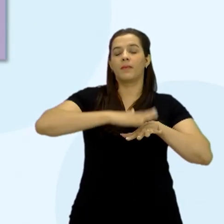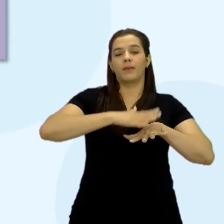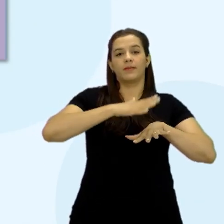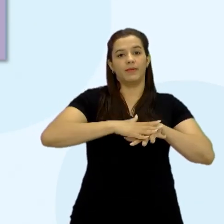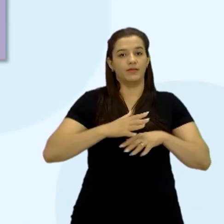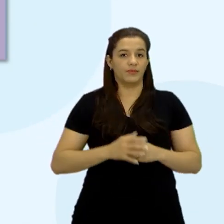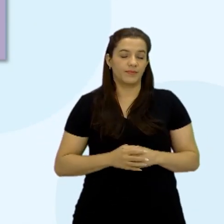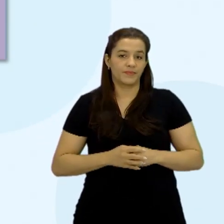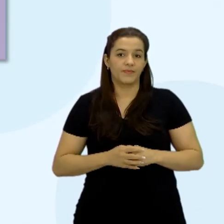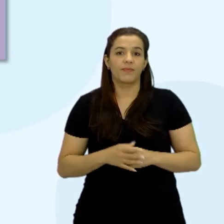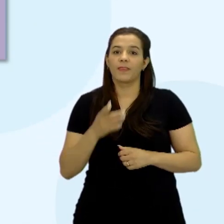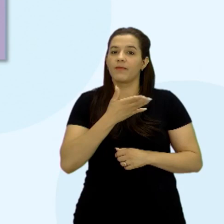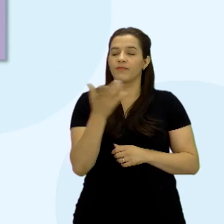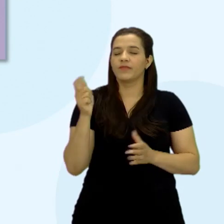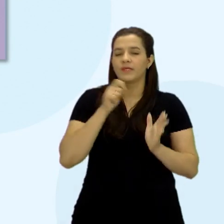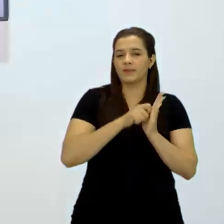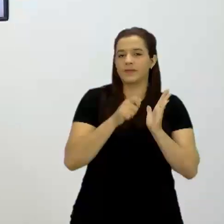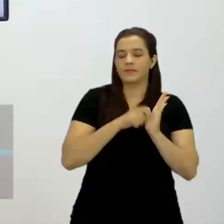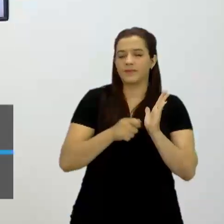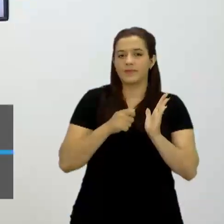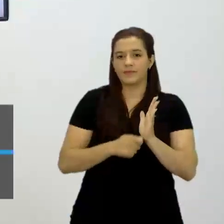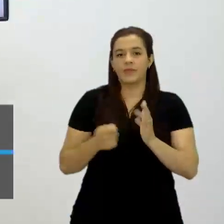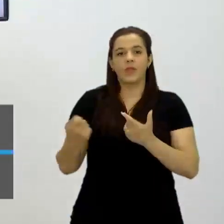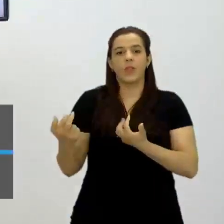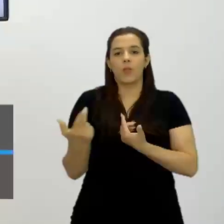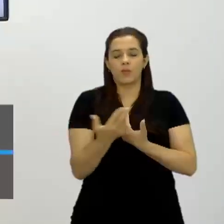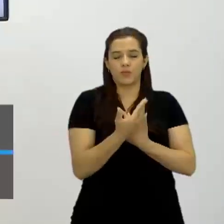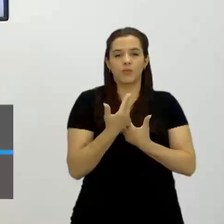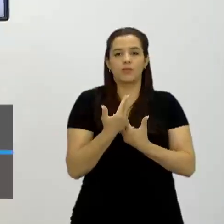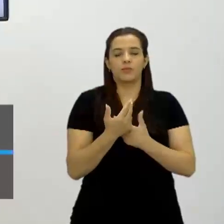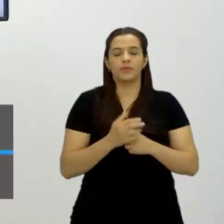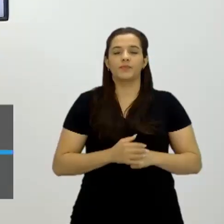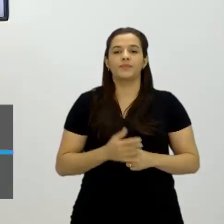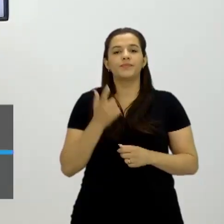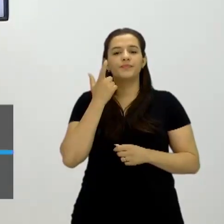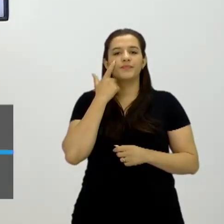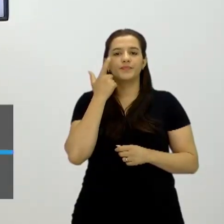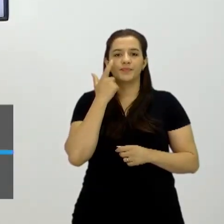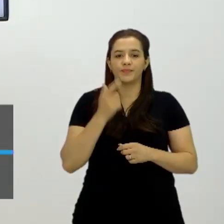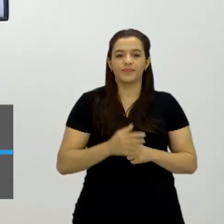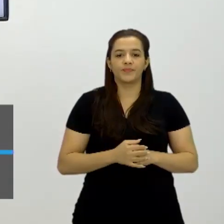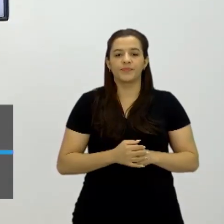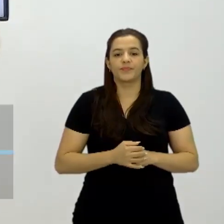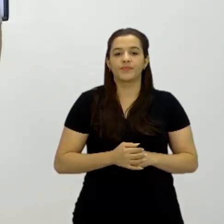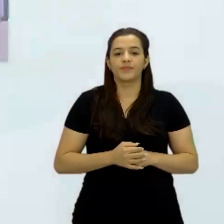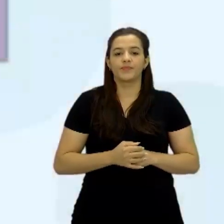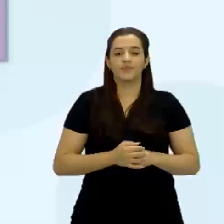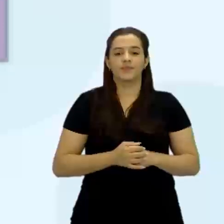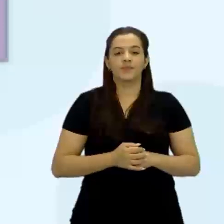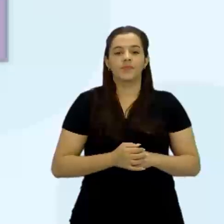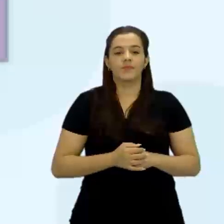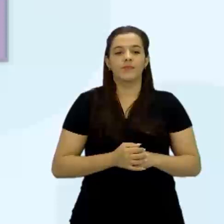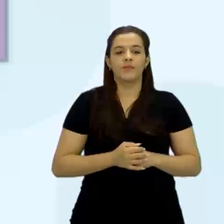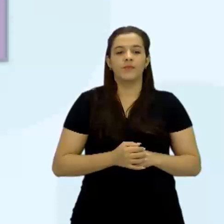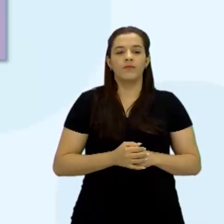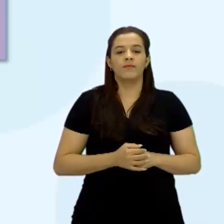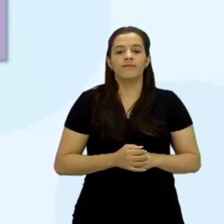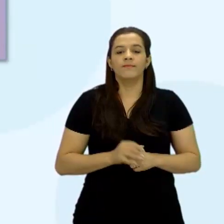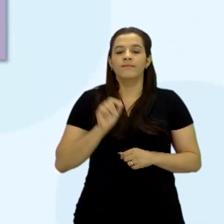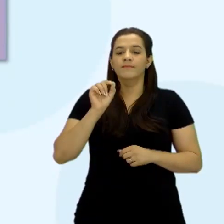Ou seja, escrever na forma de igualdade, Vivi. Perfeito. Tá? Então, vamos lá. Então, olha o que está escrito aí, ó. Que